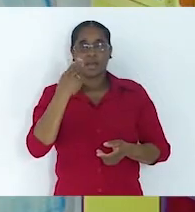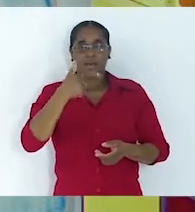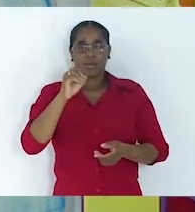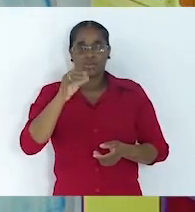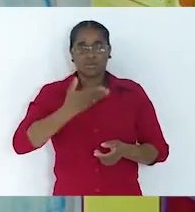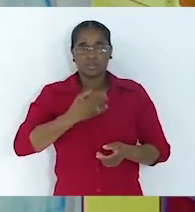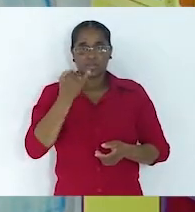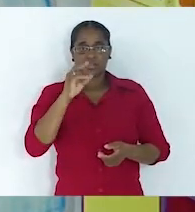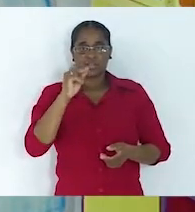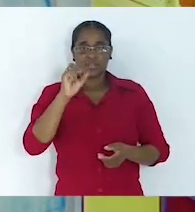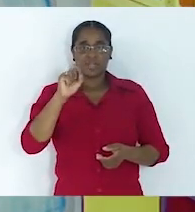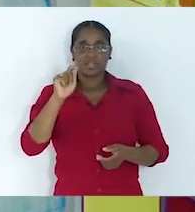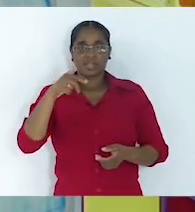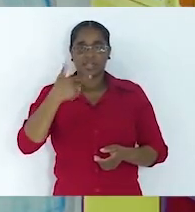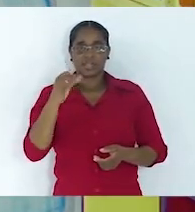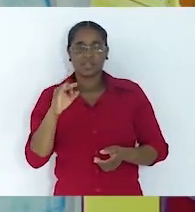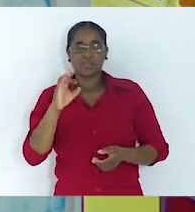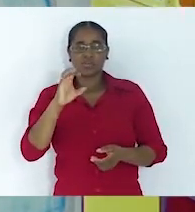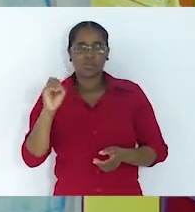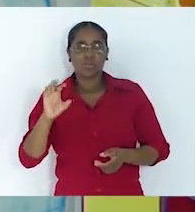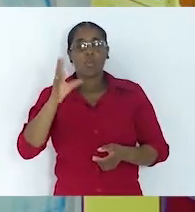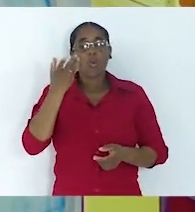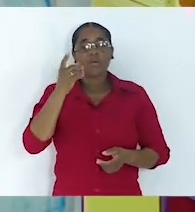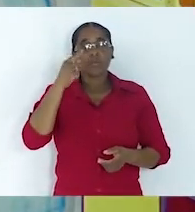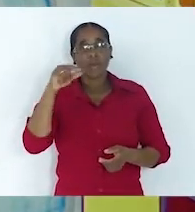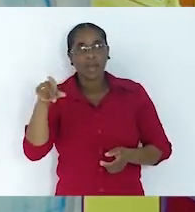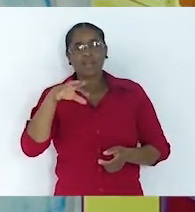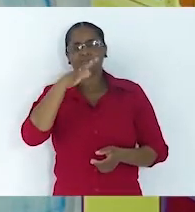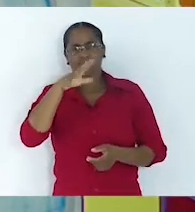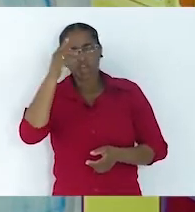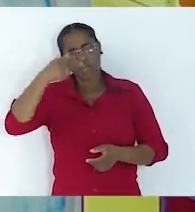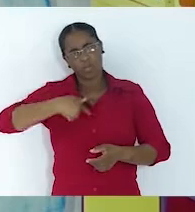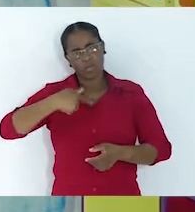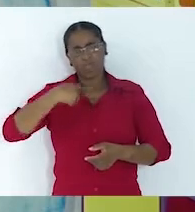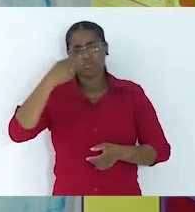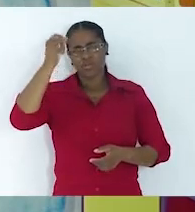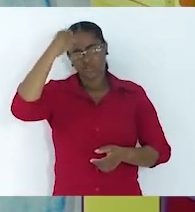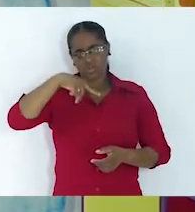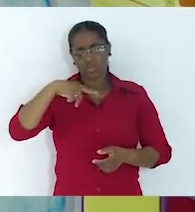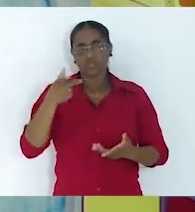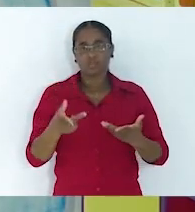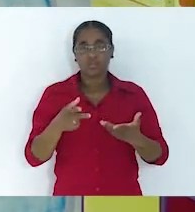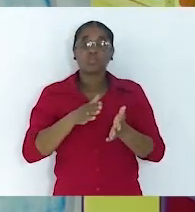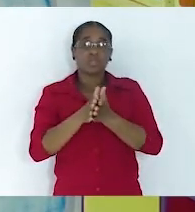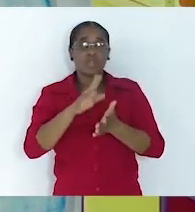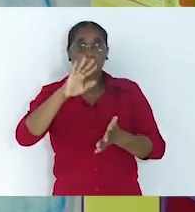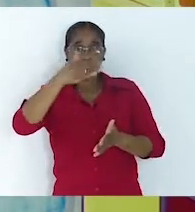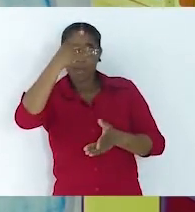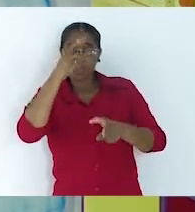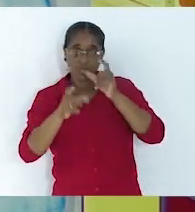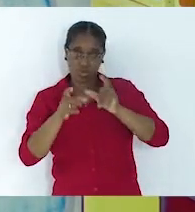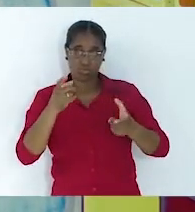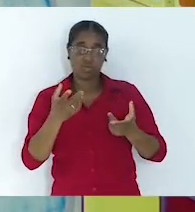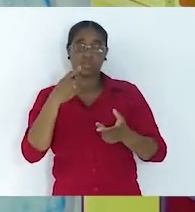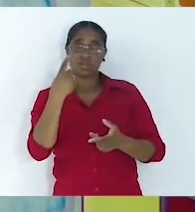própria história. A história é dessa pessoa e por isso utiliza a primeira pessoa do singular.